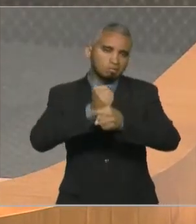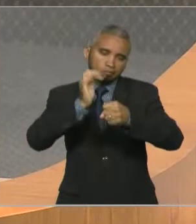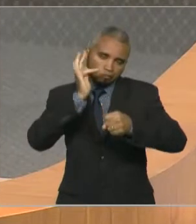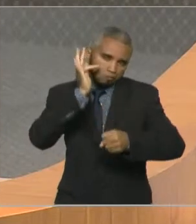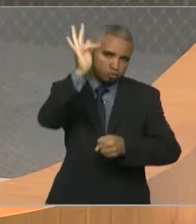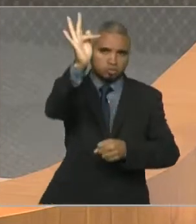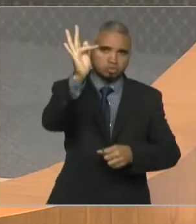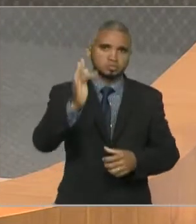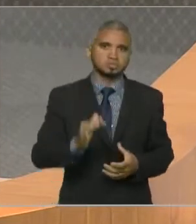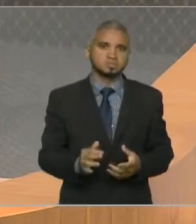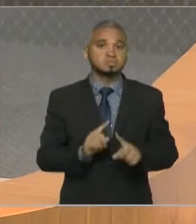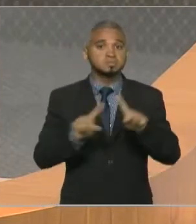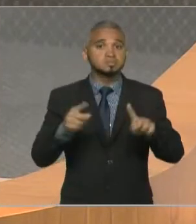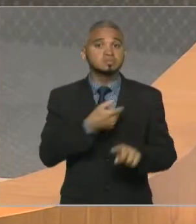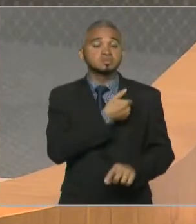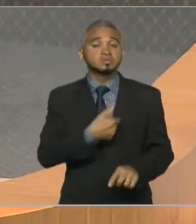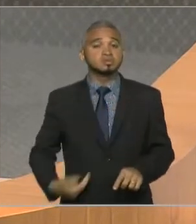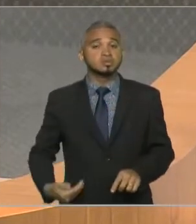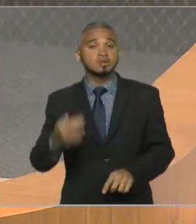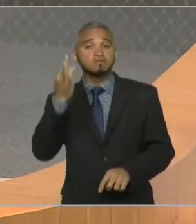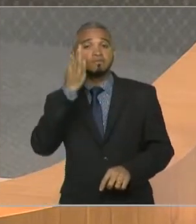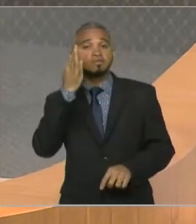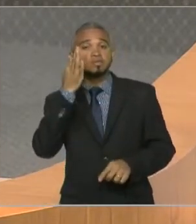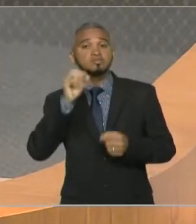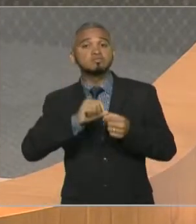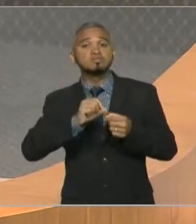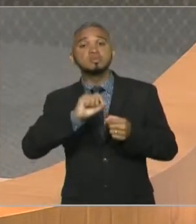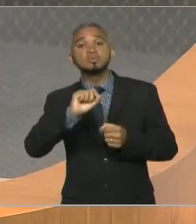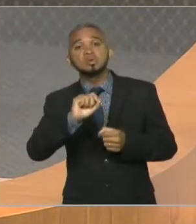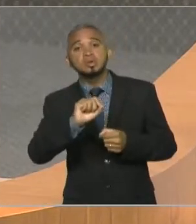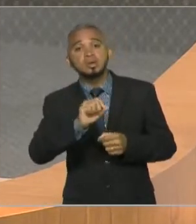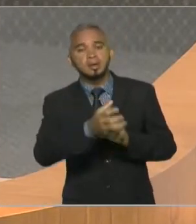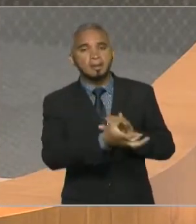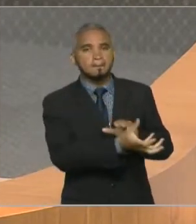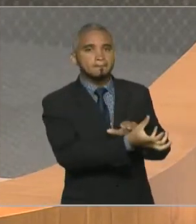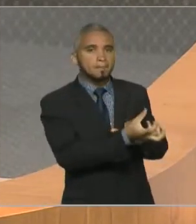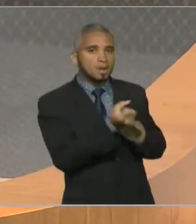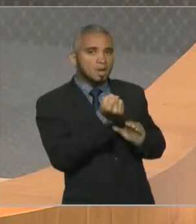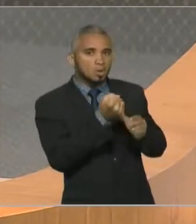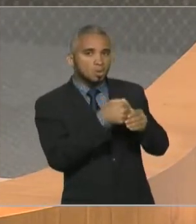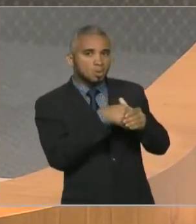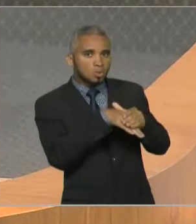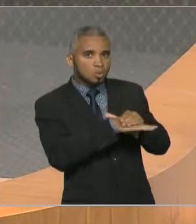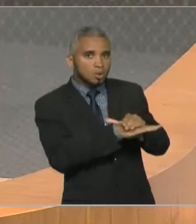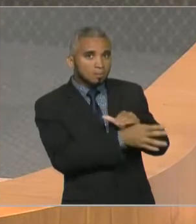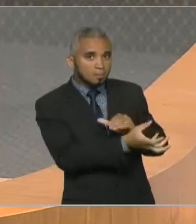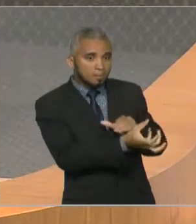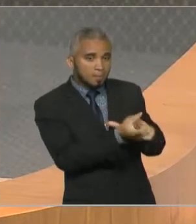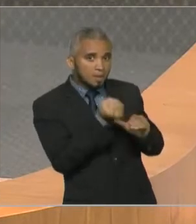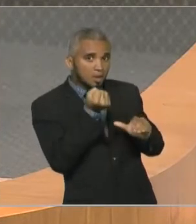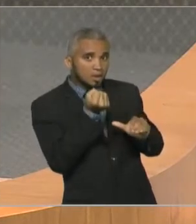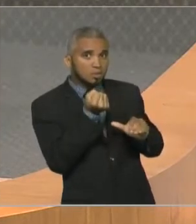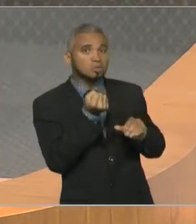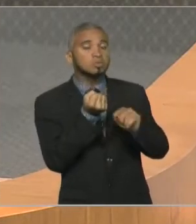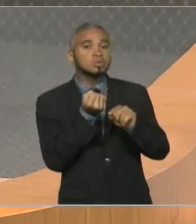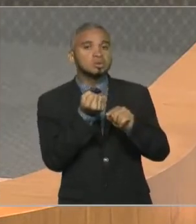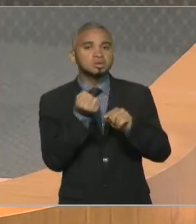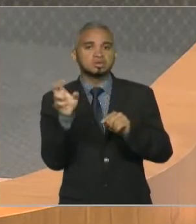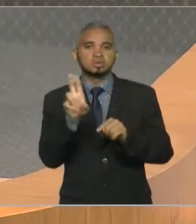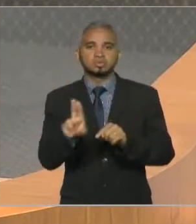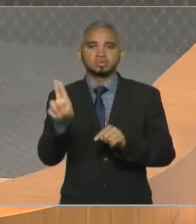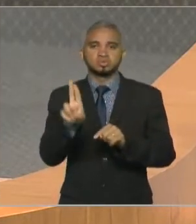fez? Pegou a reserva técnica que estava no FEPA e gastou para utilizar de já